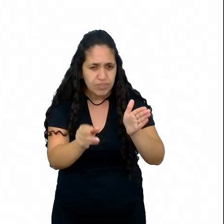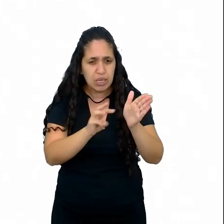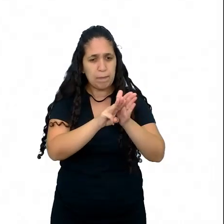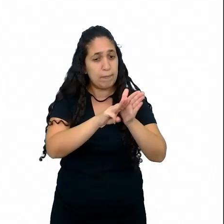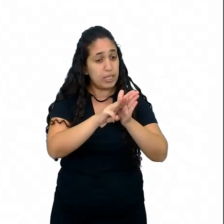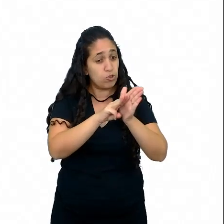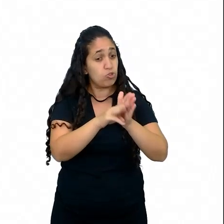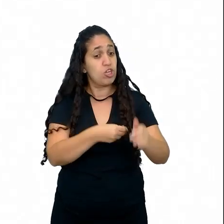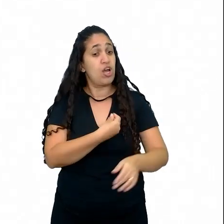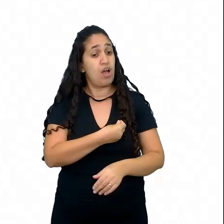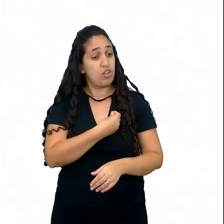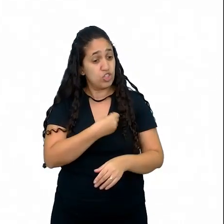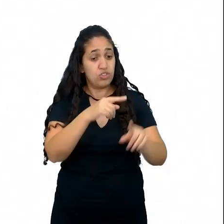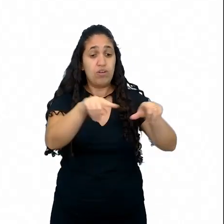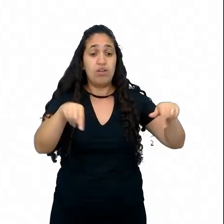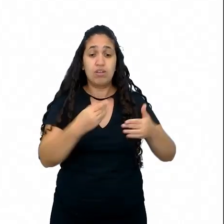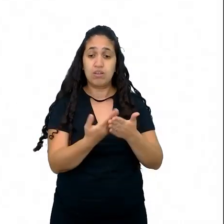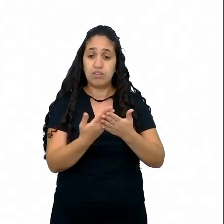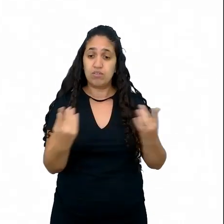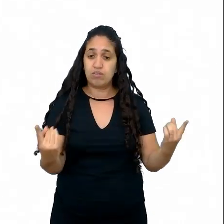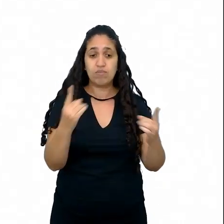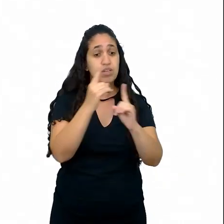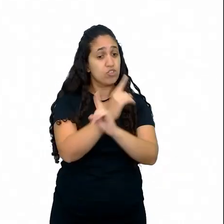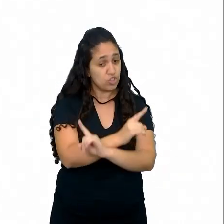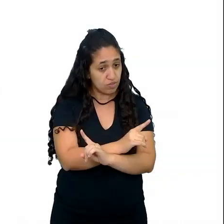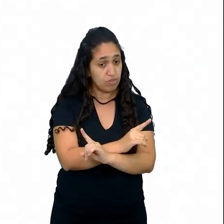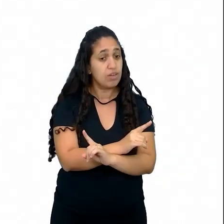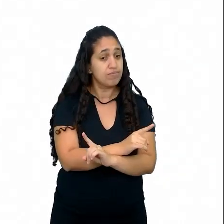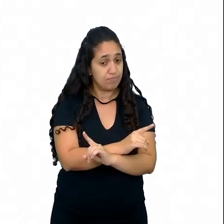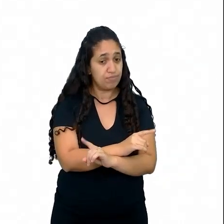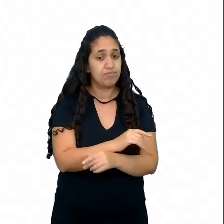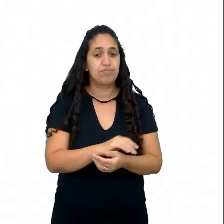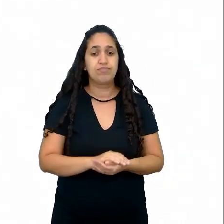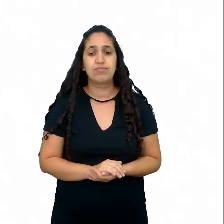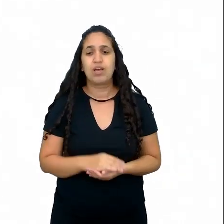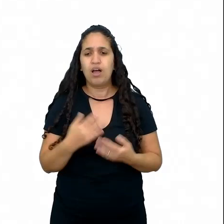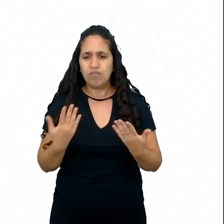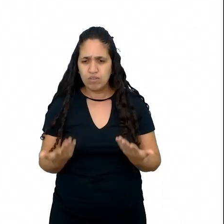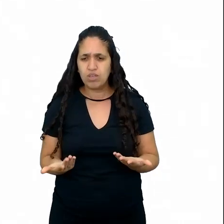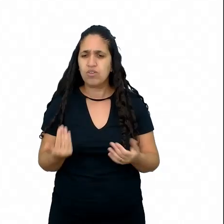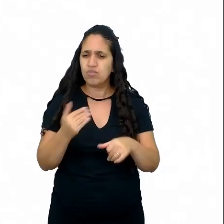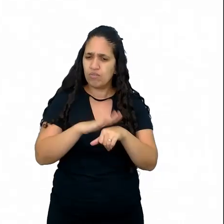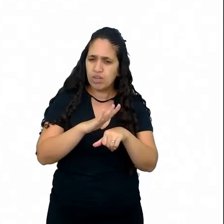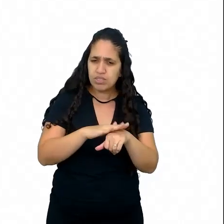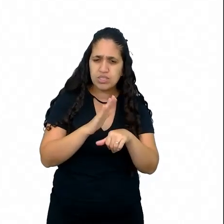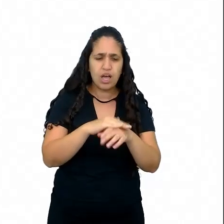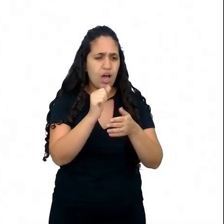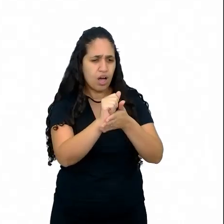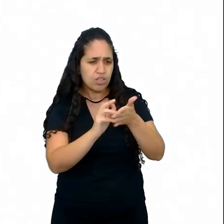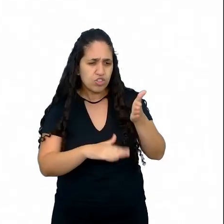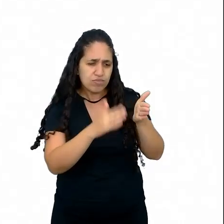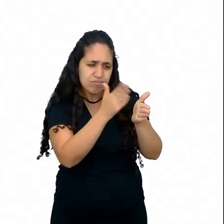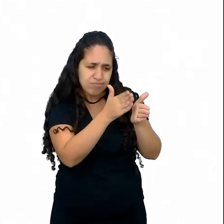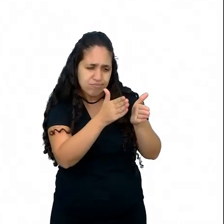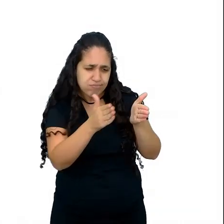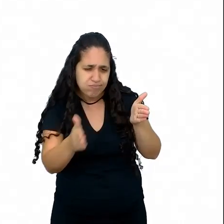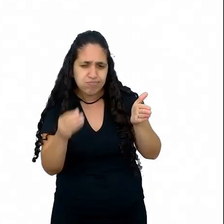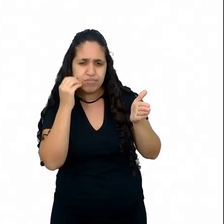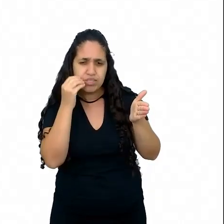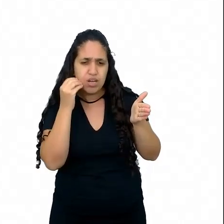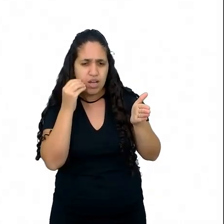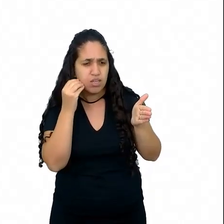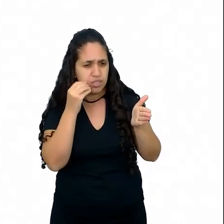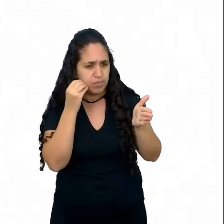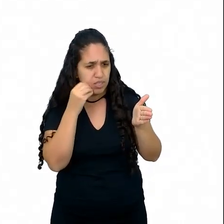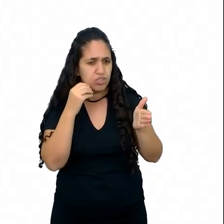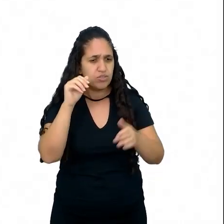ativa, sala de aula invertida, aplicadas em aulas da situação de aprendizagem 4, a fim de executar as mini-lições contidas nas experiências